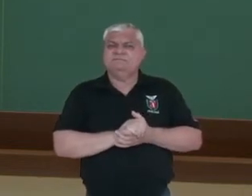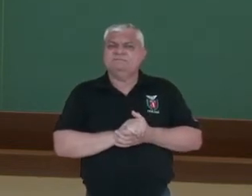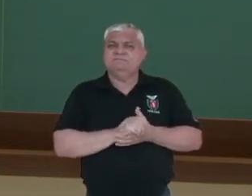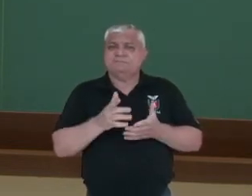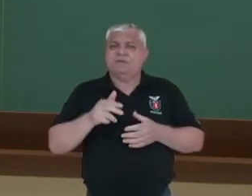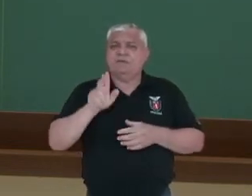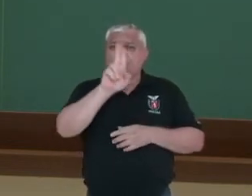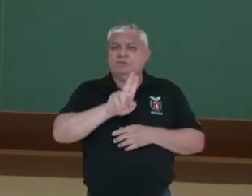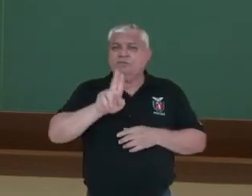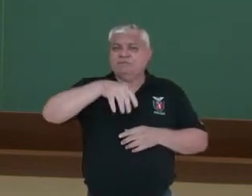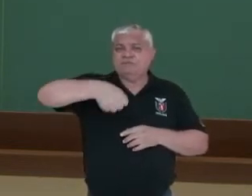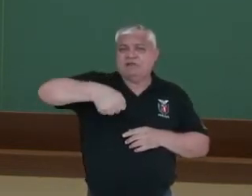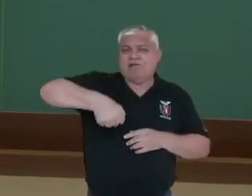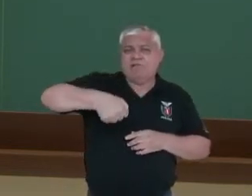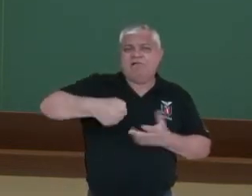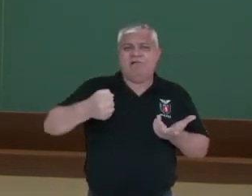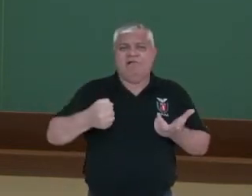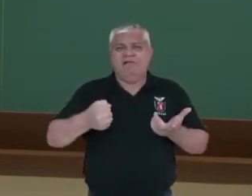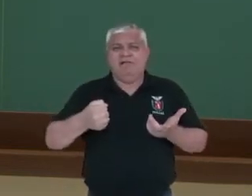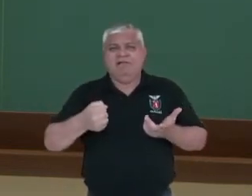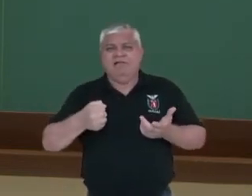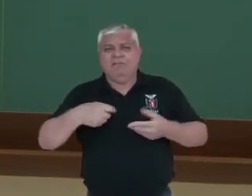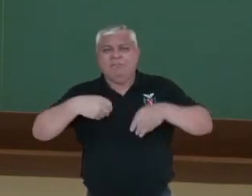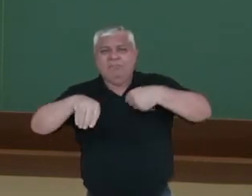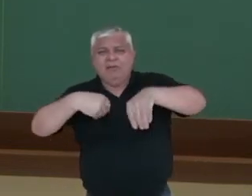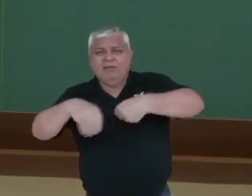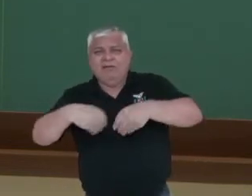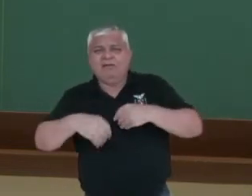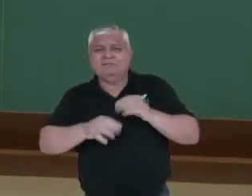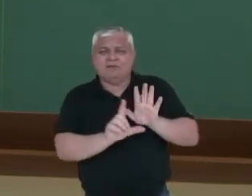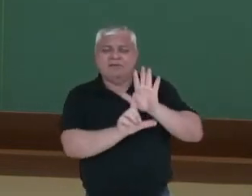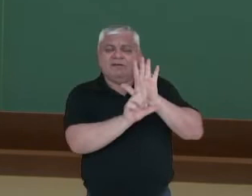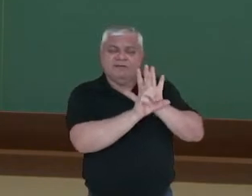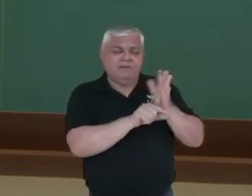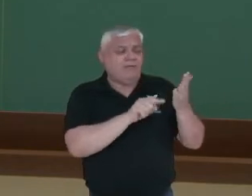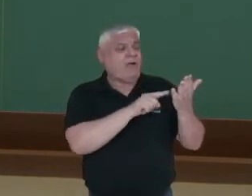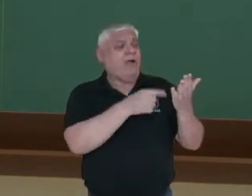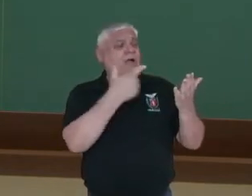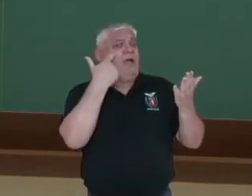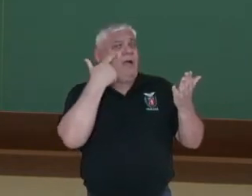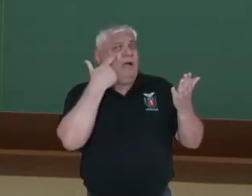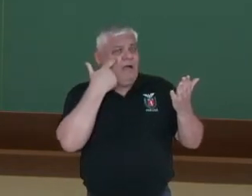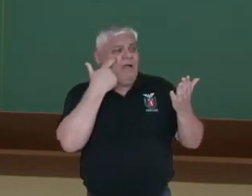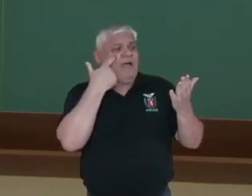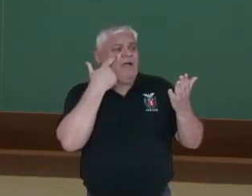do uso de sacolas plásticas, enfim, da lei. E ela achou por bem, aí